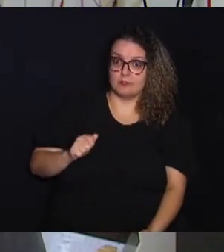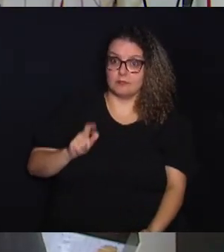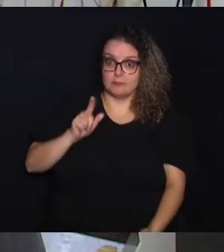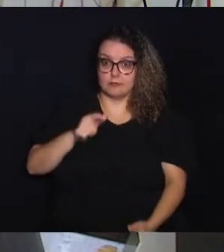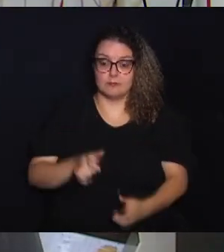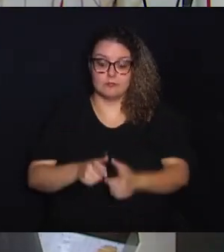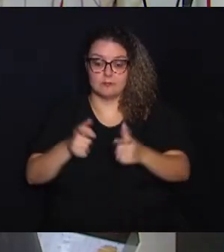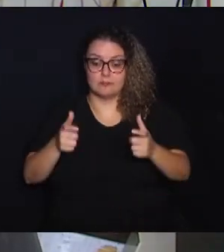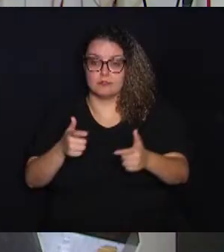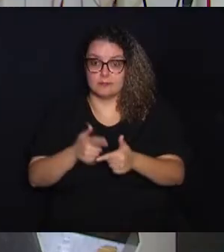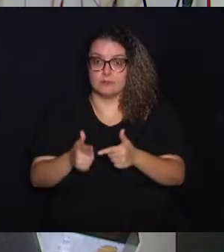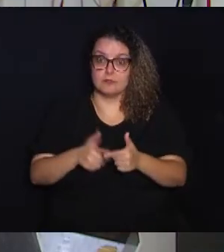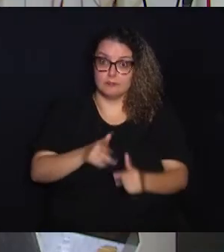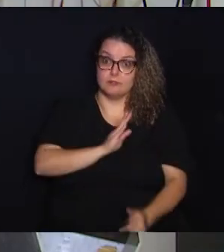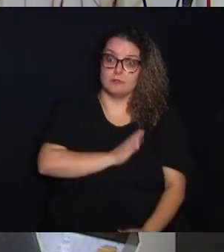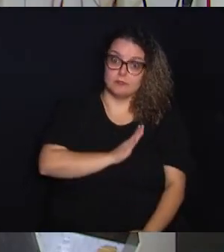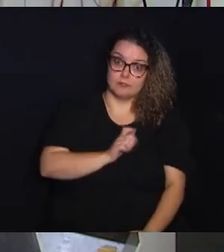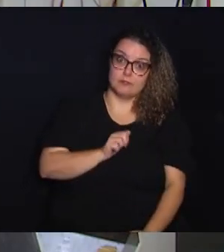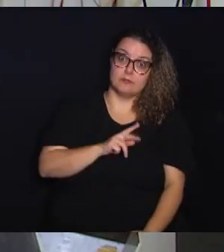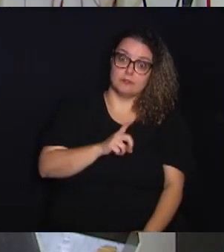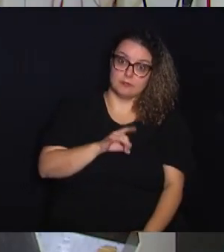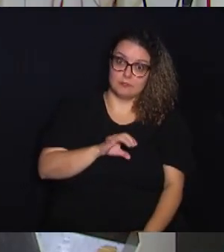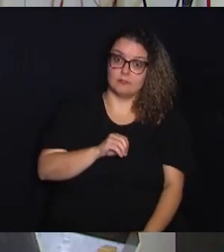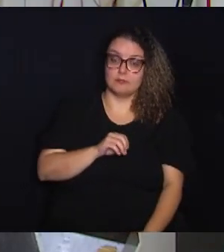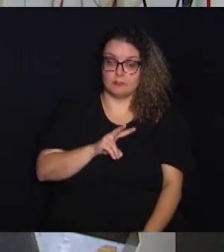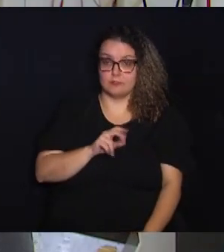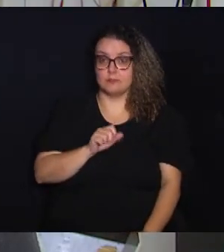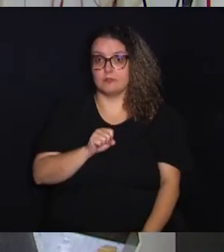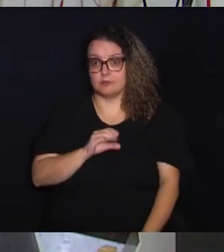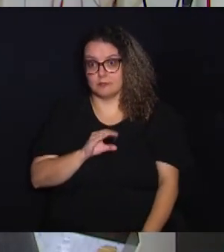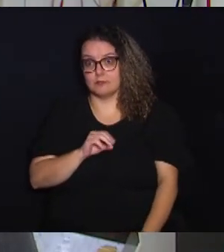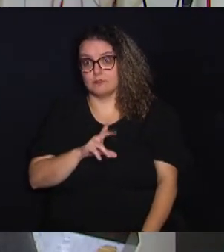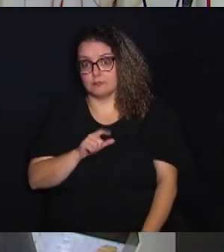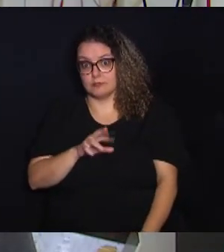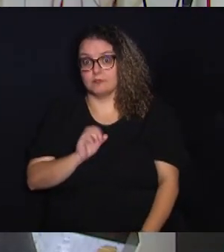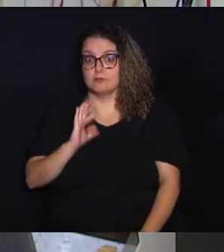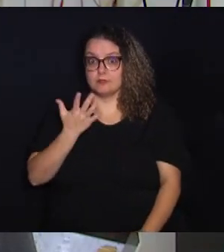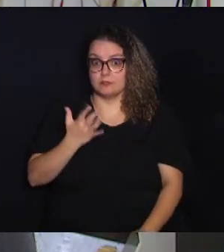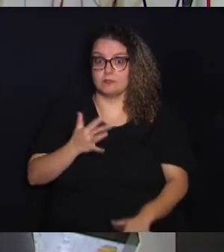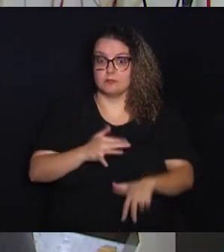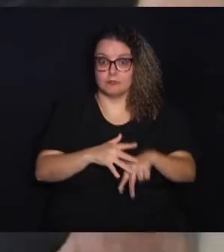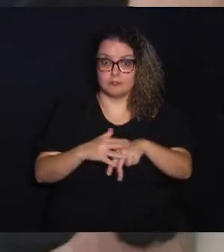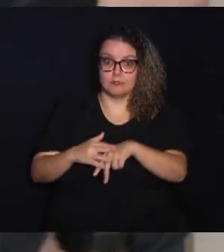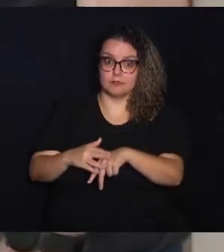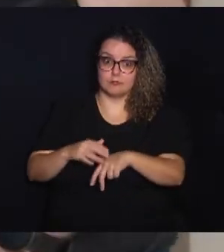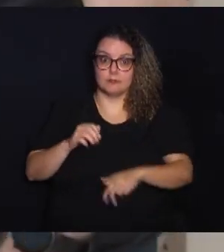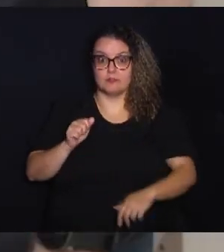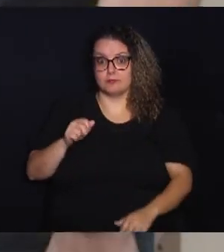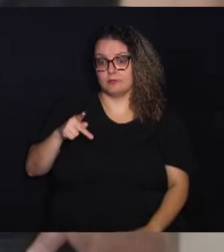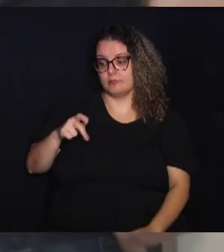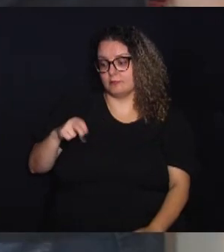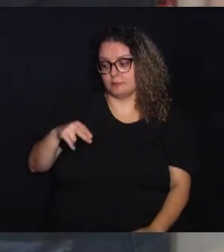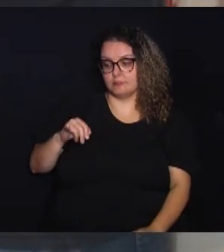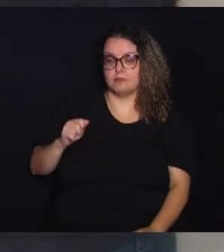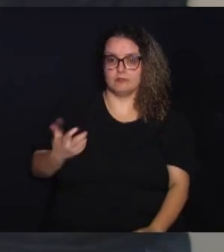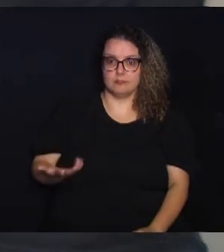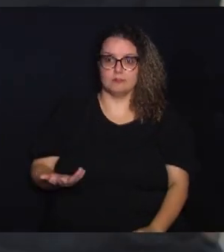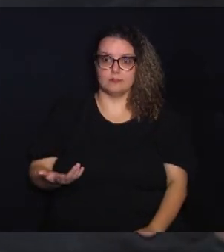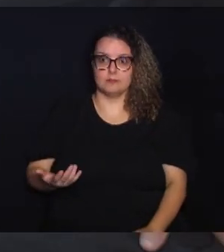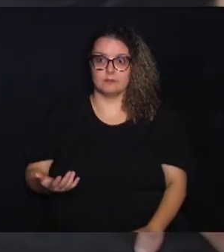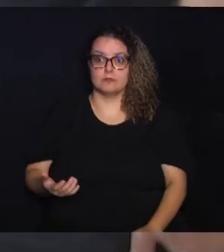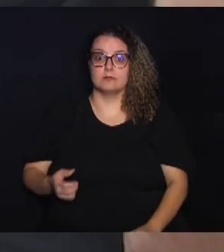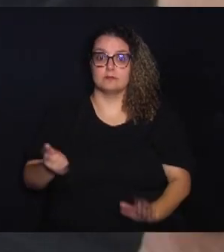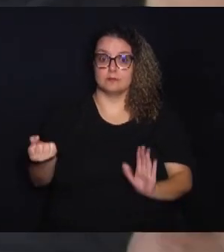é a alta incidência de problemas cardiovasculares que acontecem nos pacientes de apneia. O registro de patente